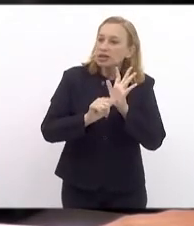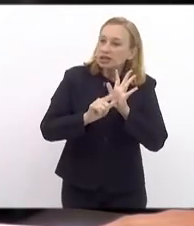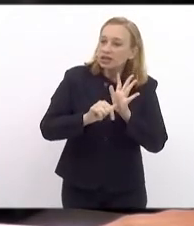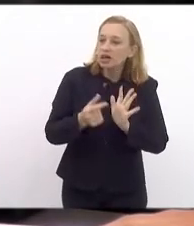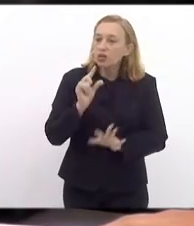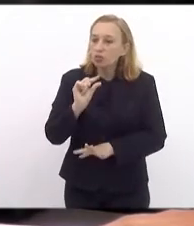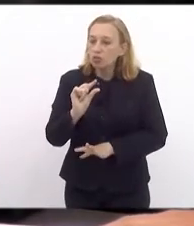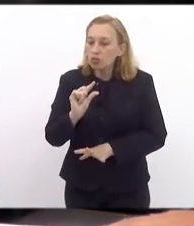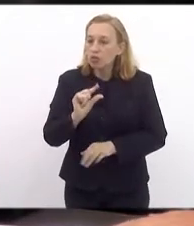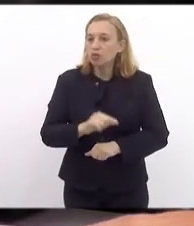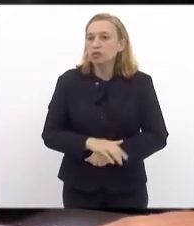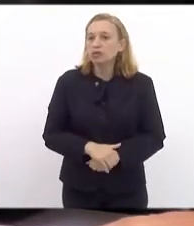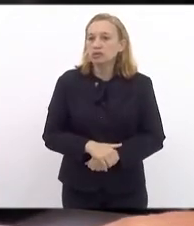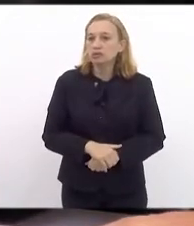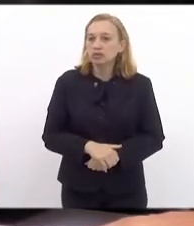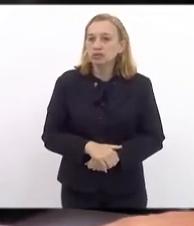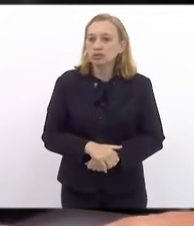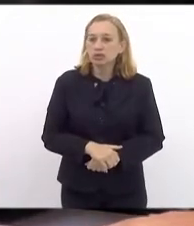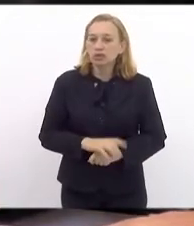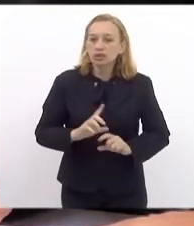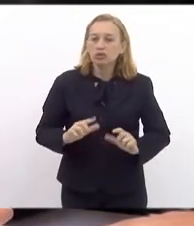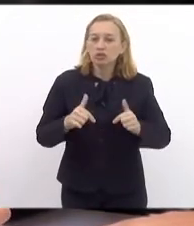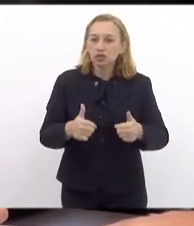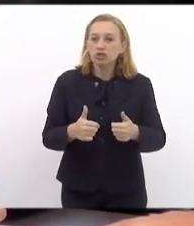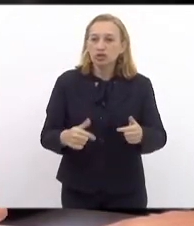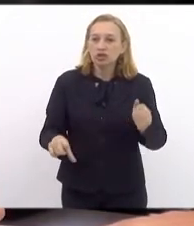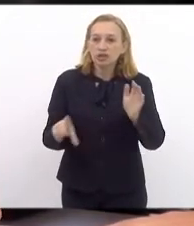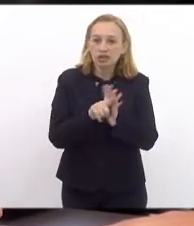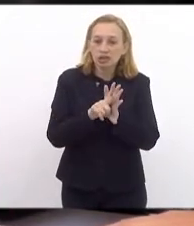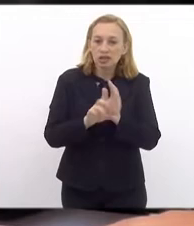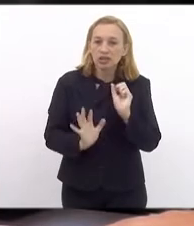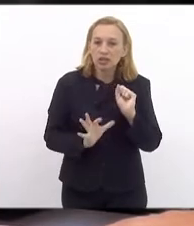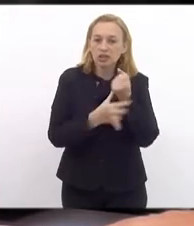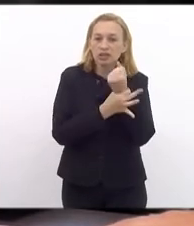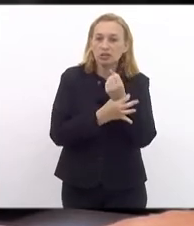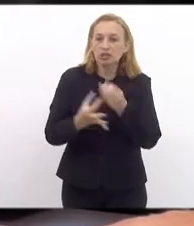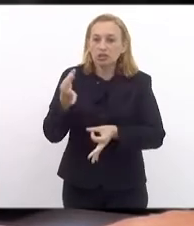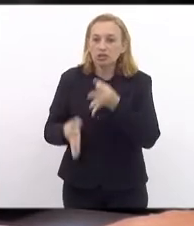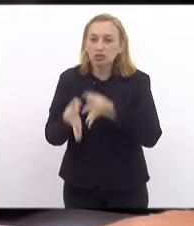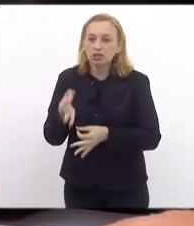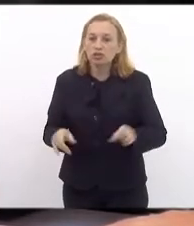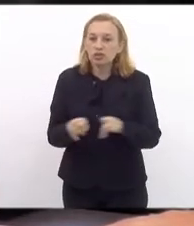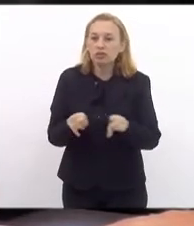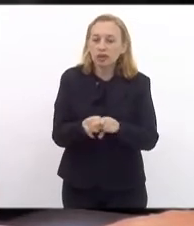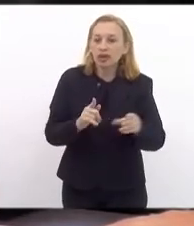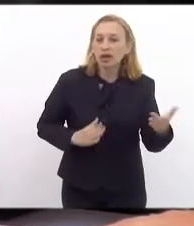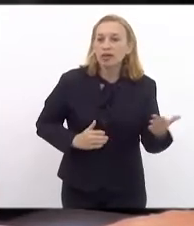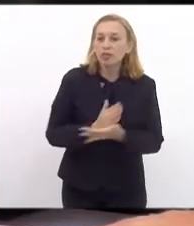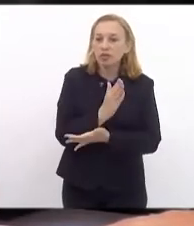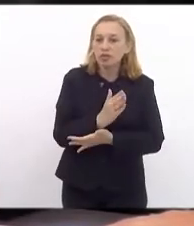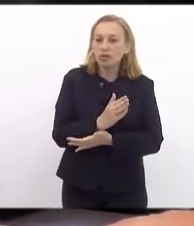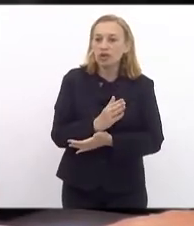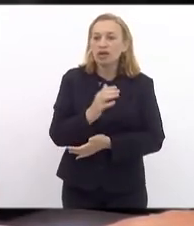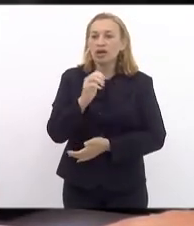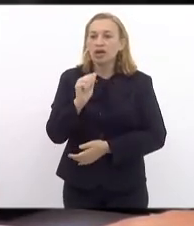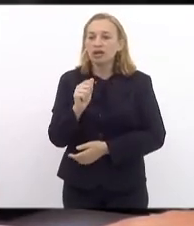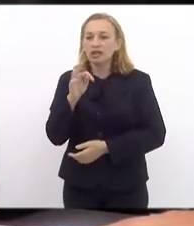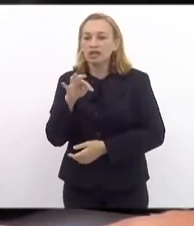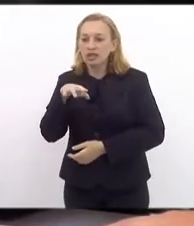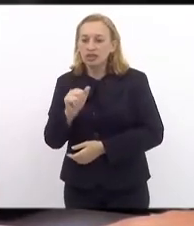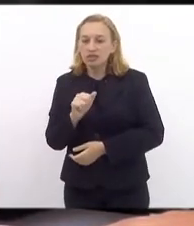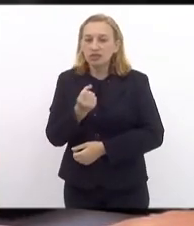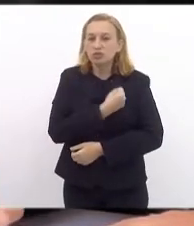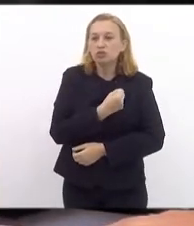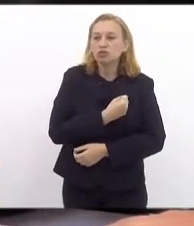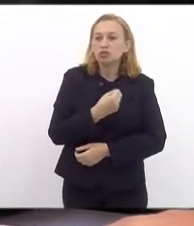a aplicação dessa lei por uma questão de segurança jurídica a gente também aprova a emenda aditiva nº 9